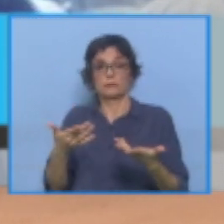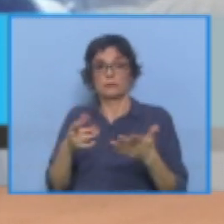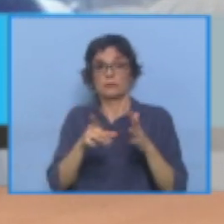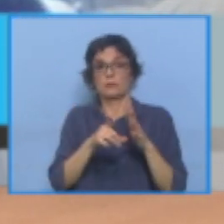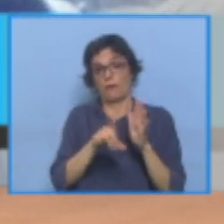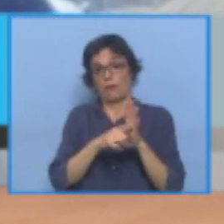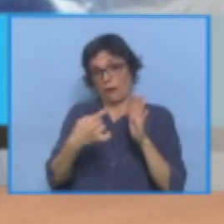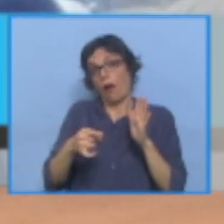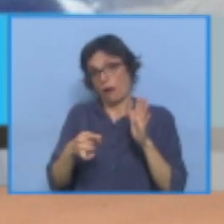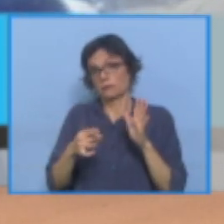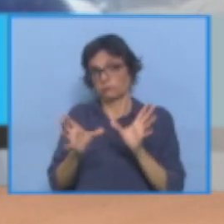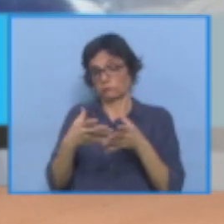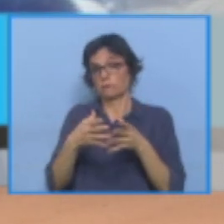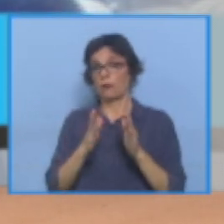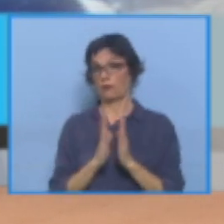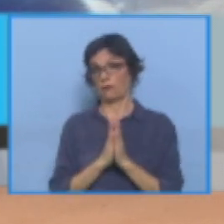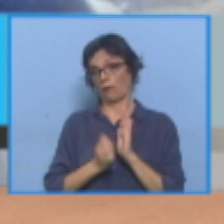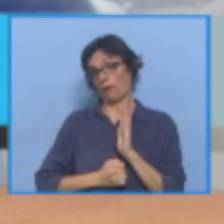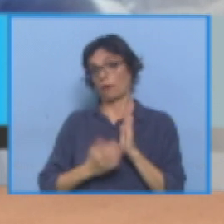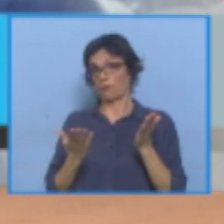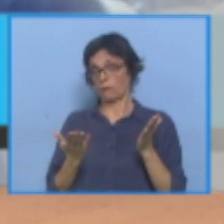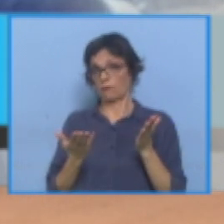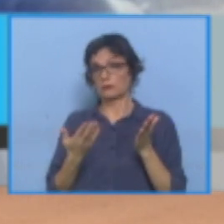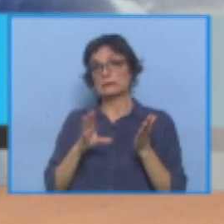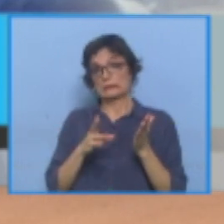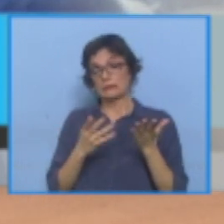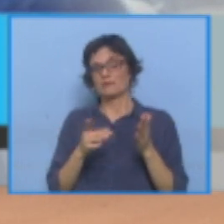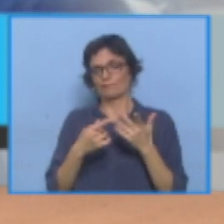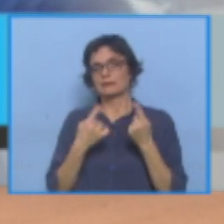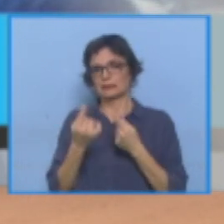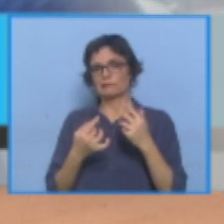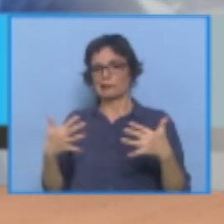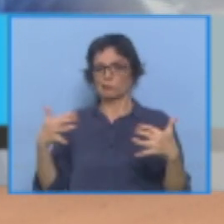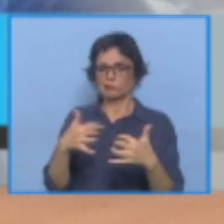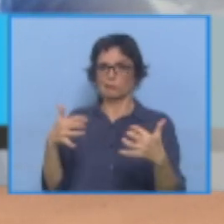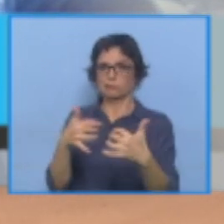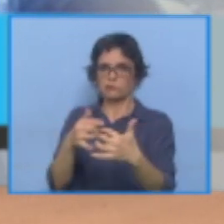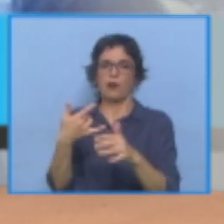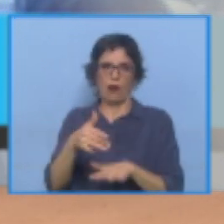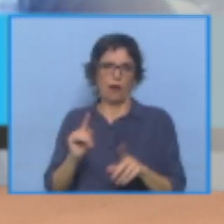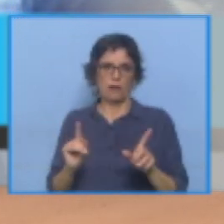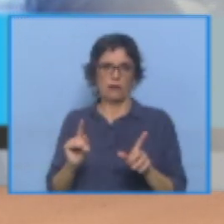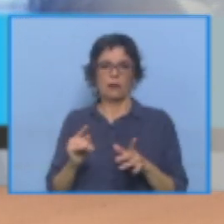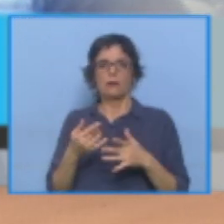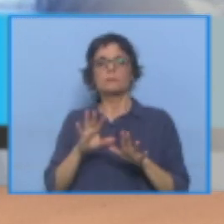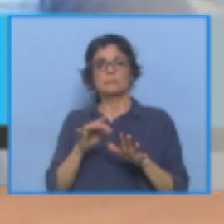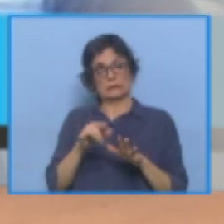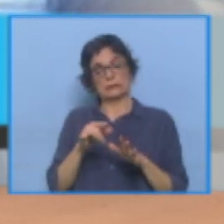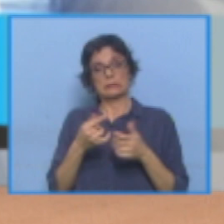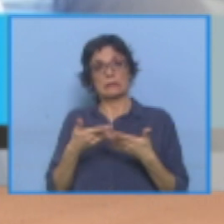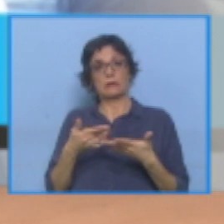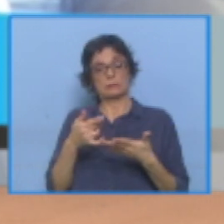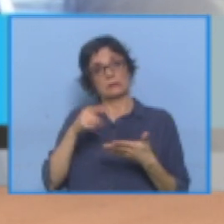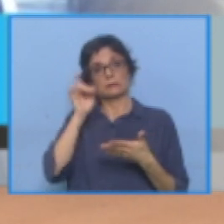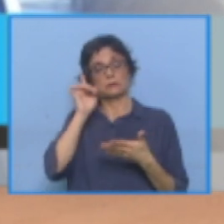claras, mas há muitas transgressões, há muitos acidentes e é um pouco isso neste momento que nós vemos. Há uma certa reformulação para que toda a gente saiba exatamente o que é que